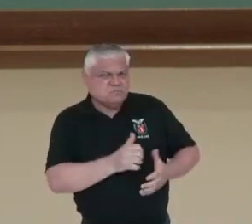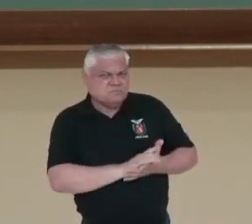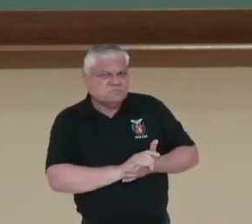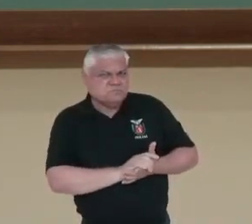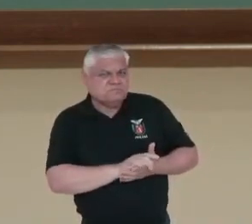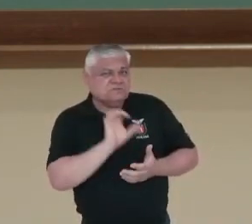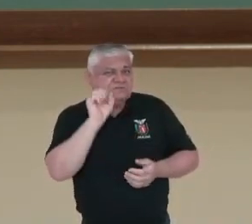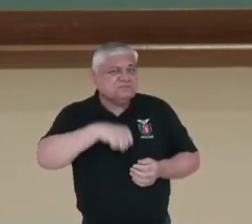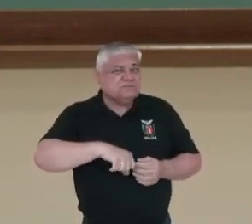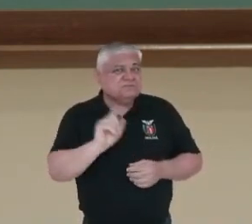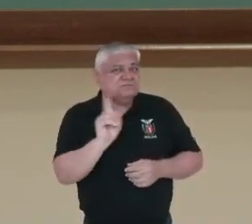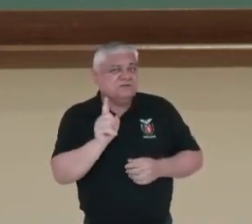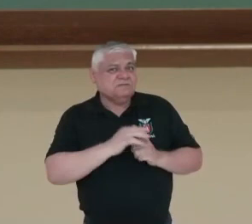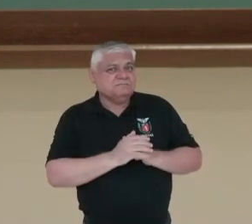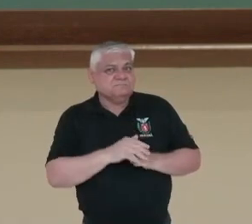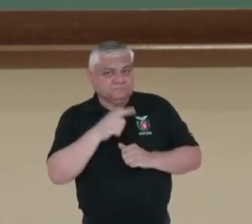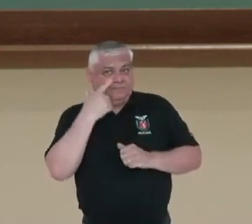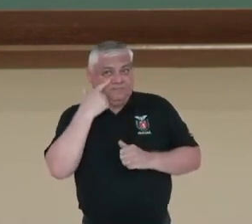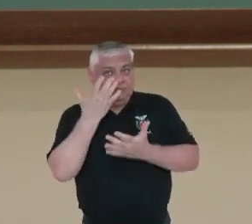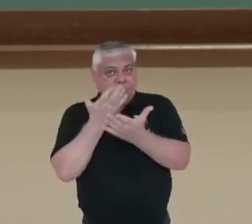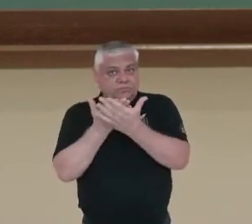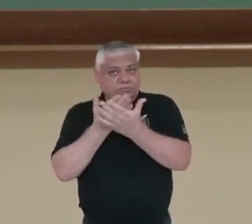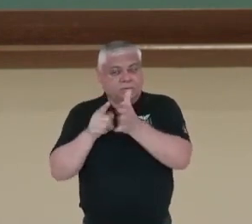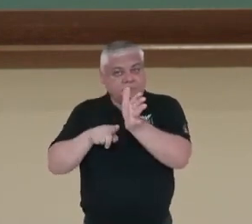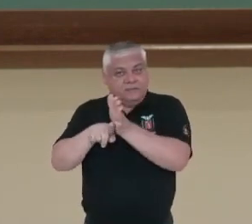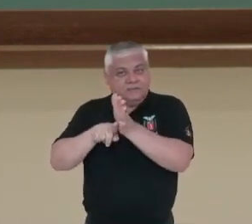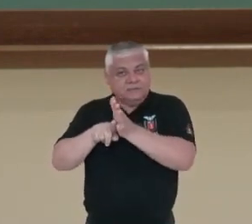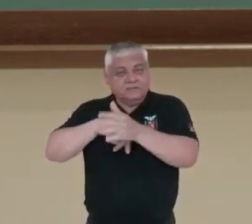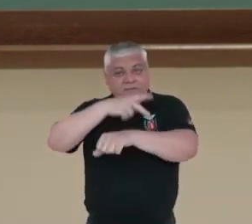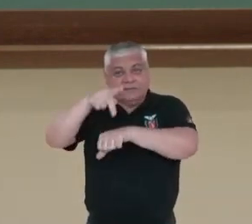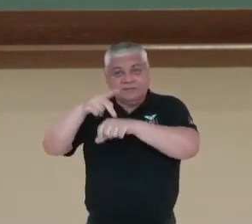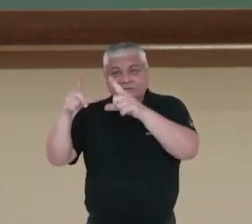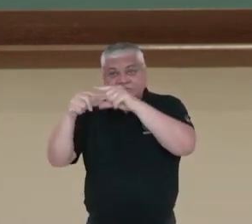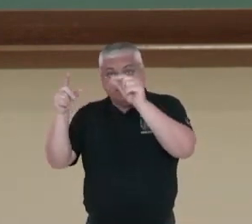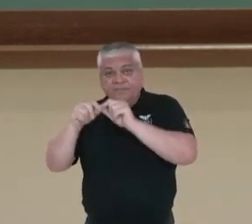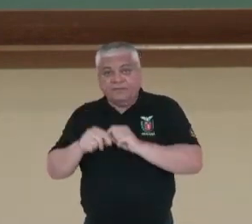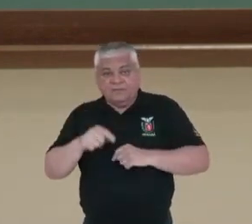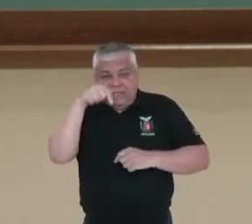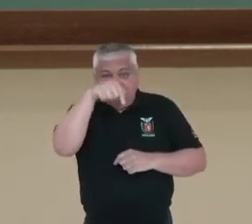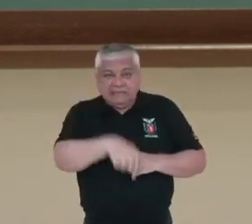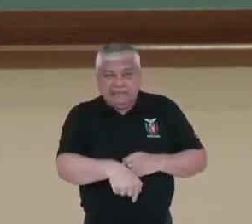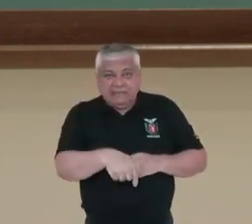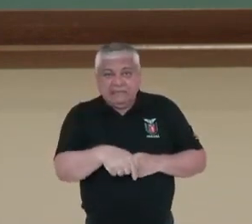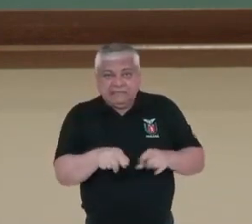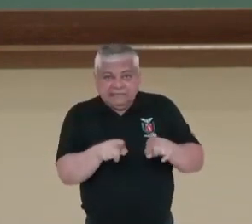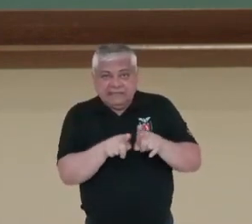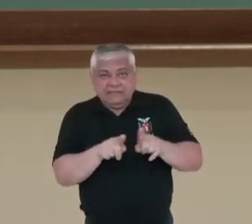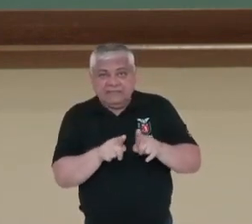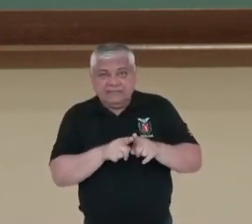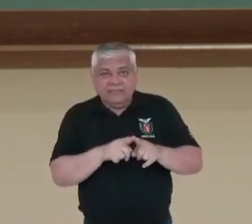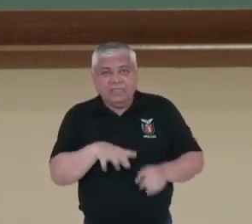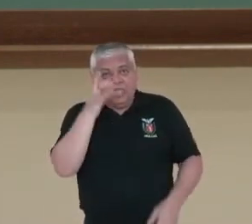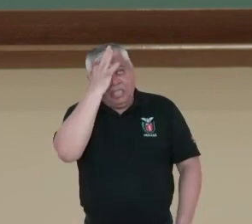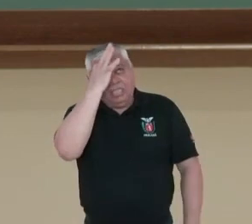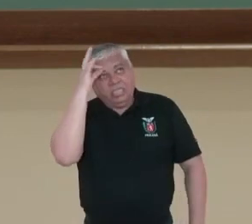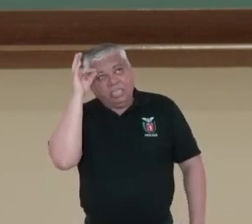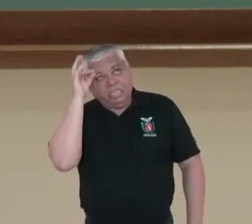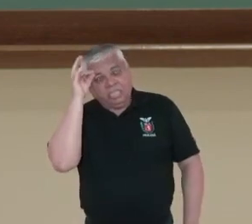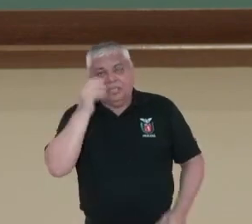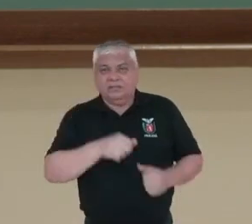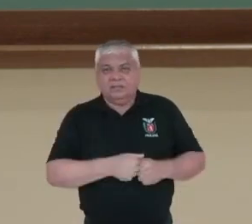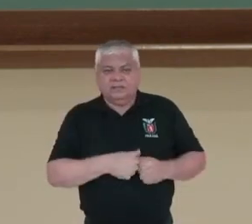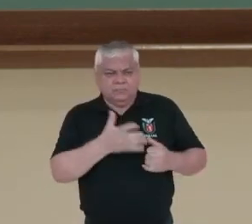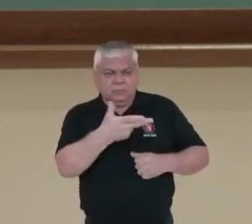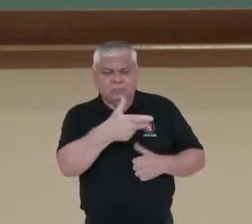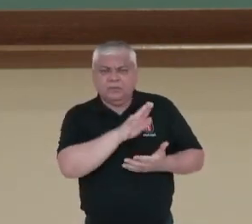tinha visto o estudo lá né que no Japão as crianças não perdendo força e aqui você acha perdendo força concentração velocidade